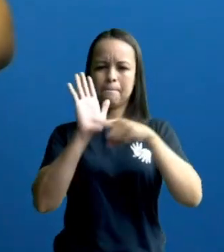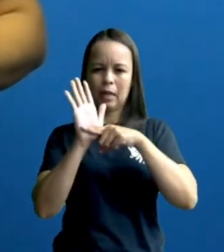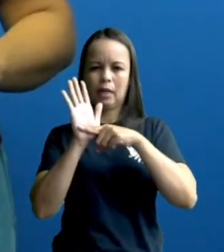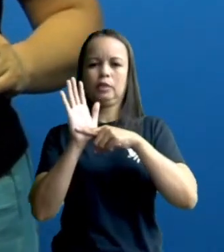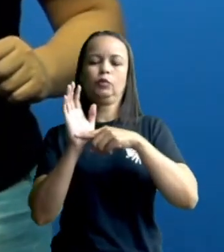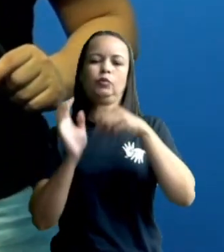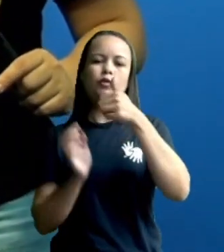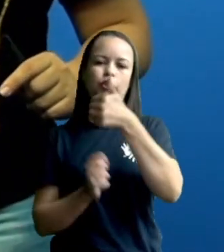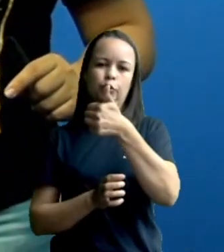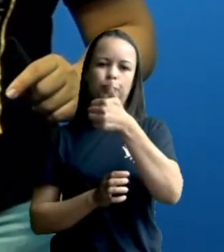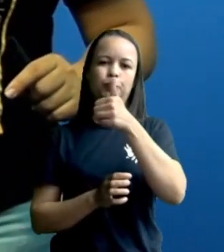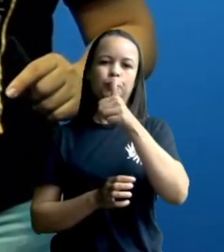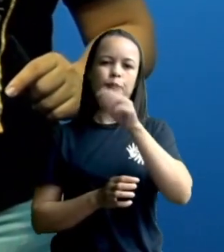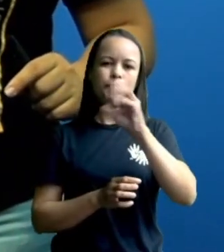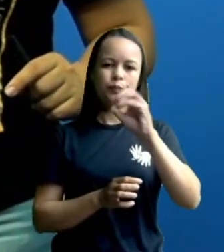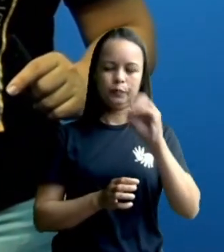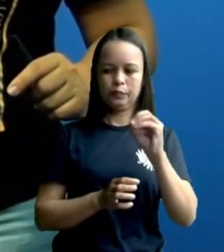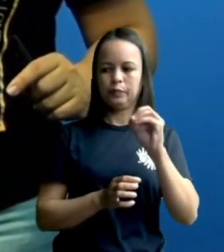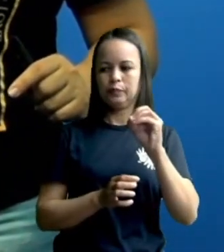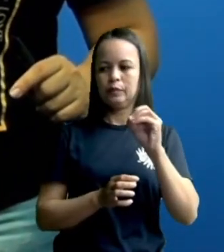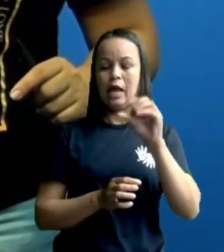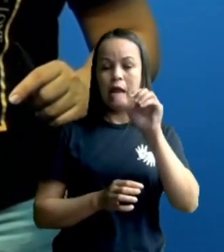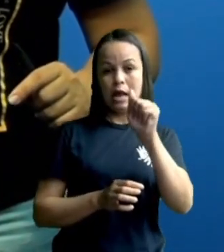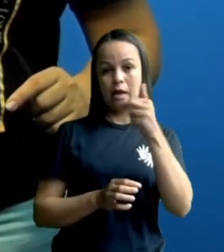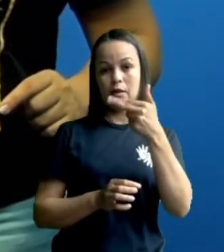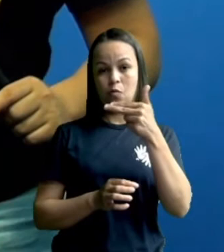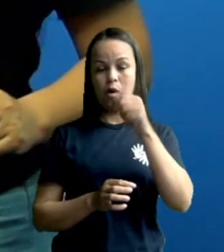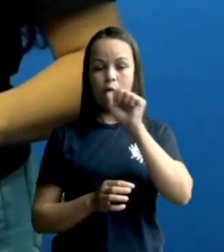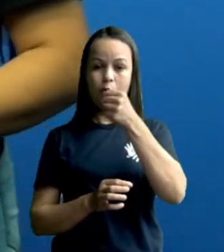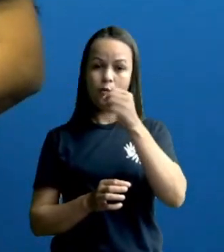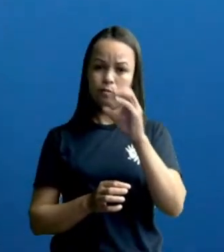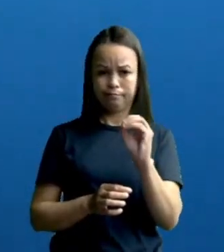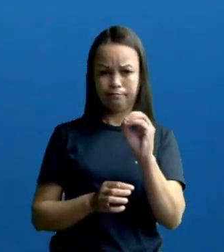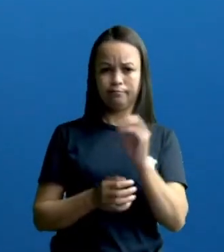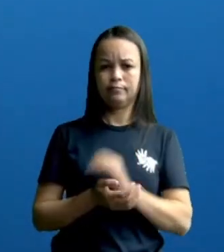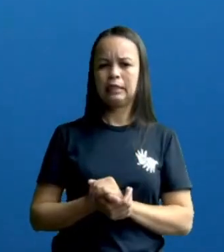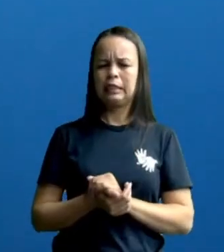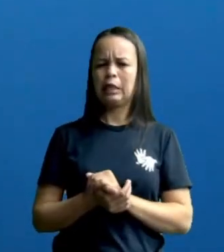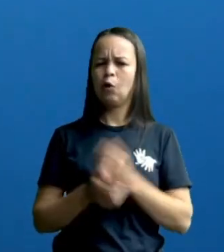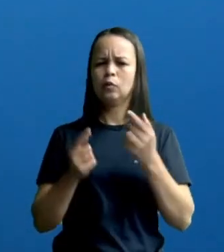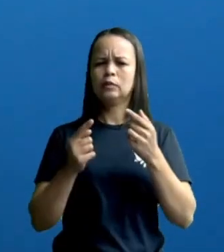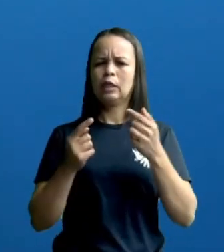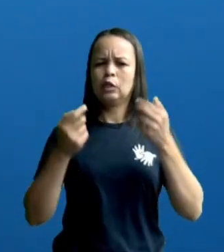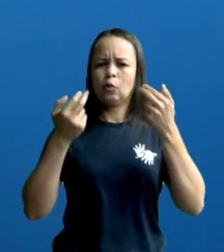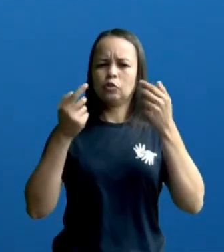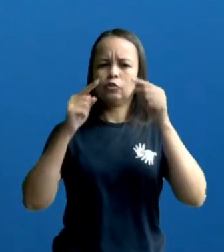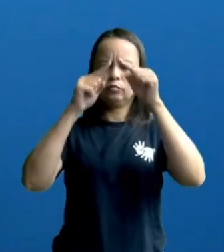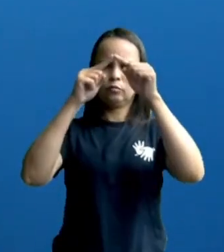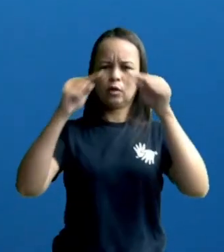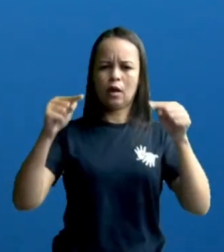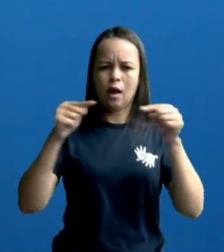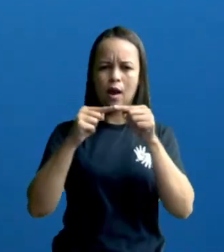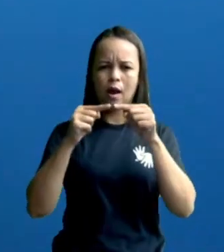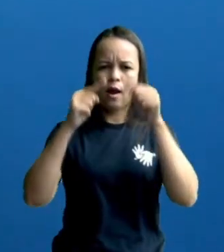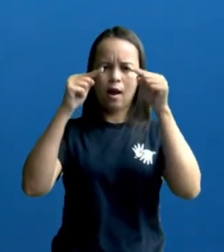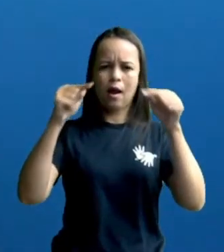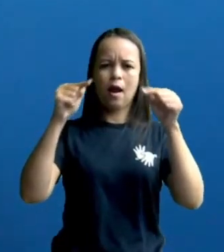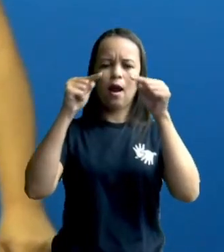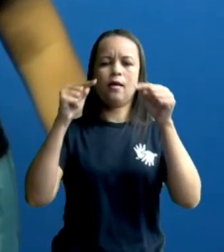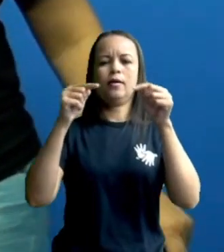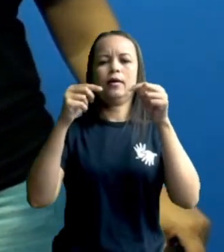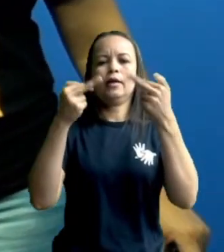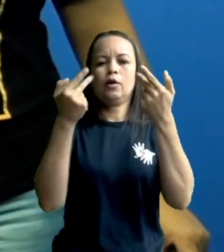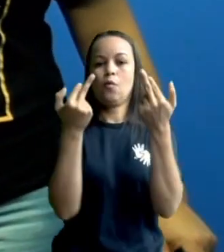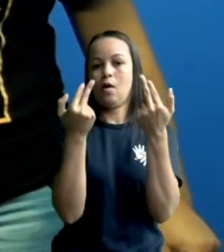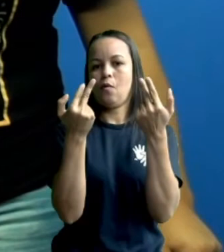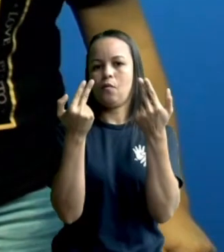esse? Triângulo com dois lados iguais. Se tem dois ângulos iguais, obrigatoriamente tem